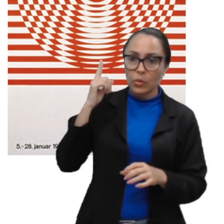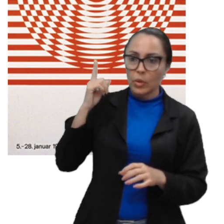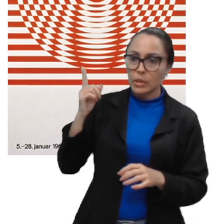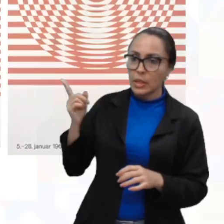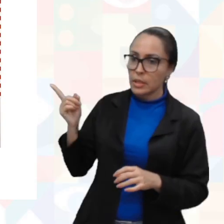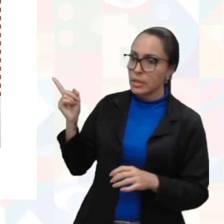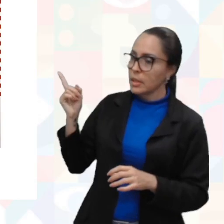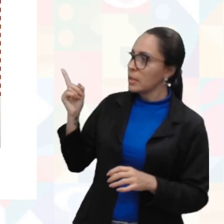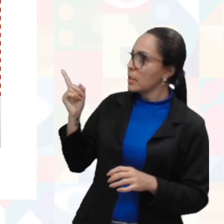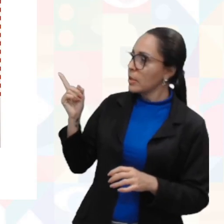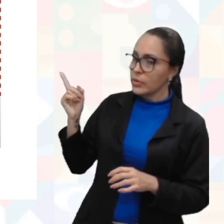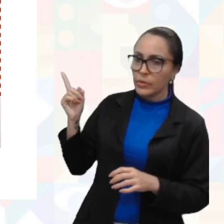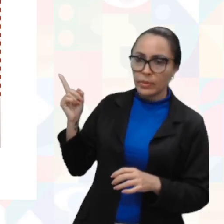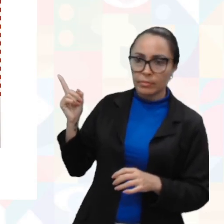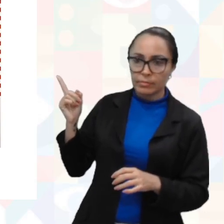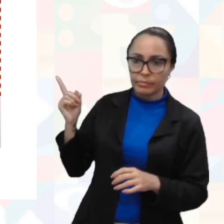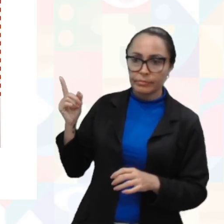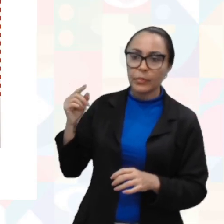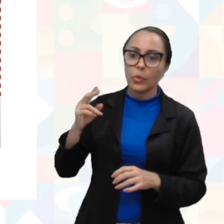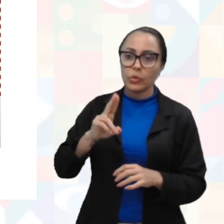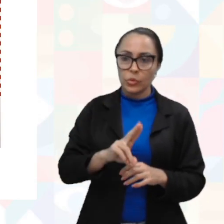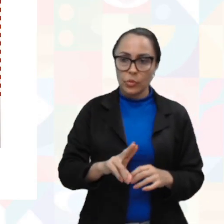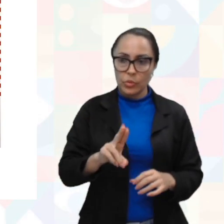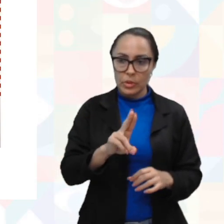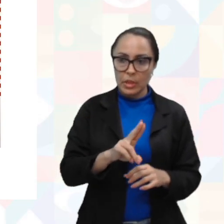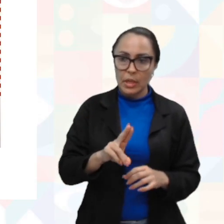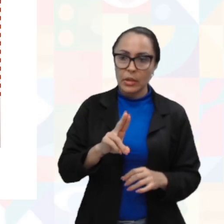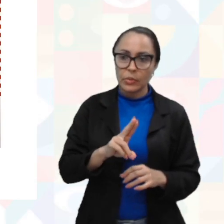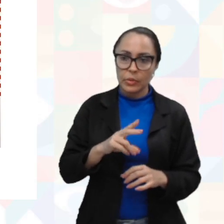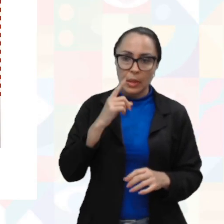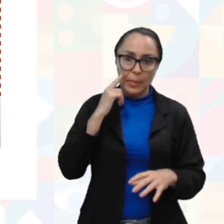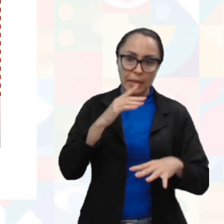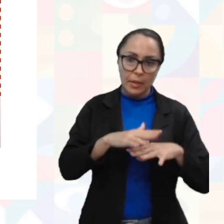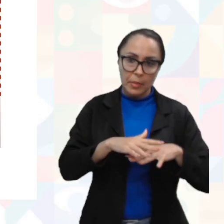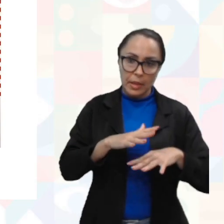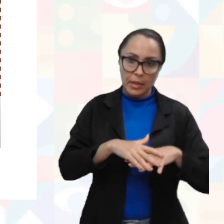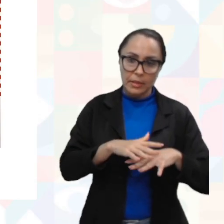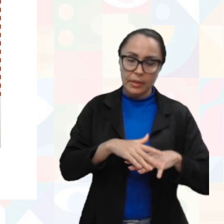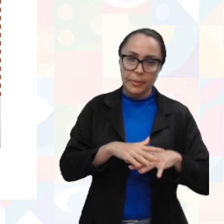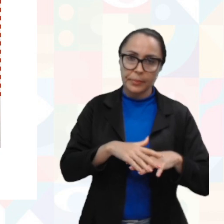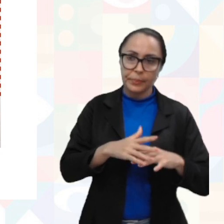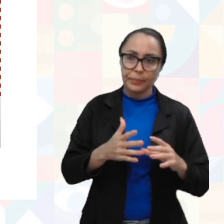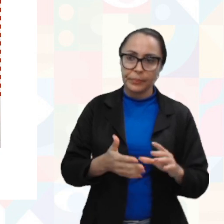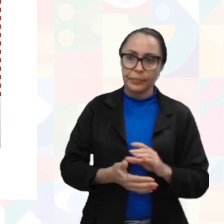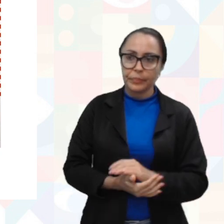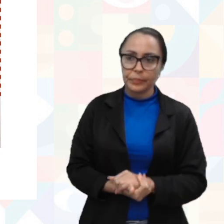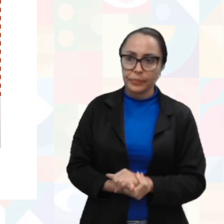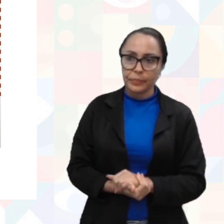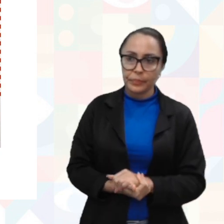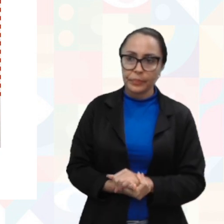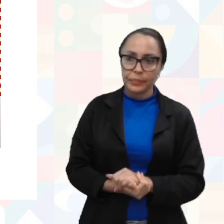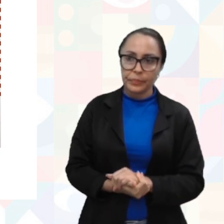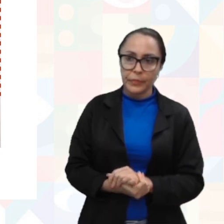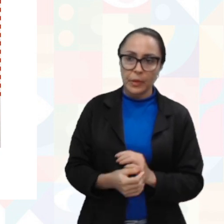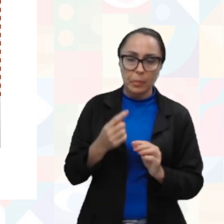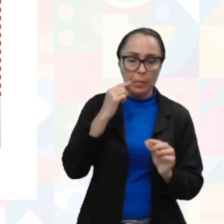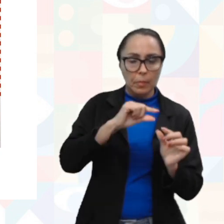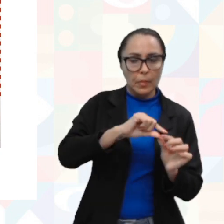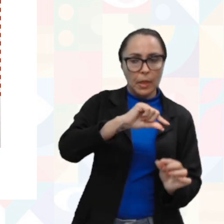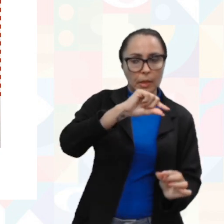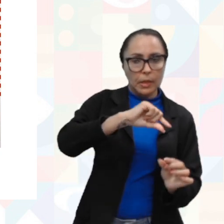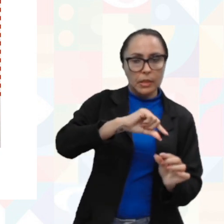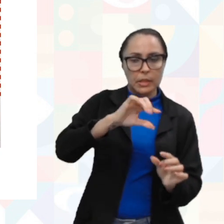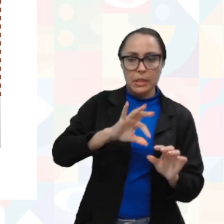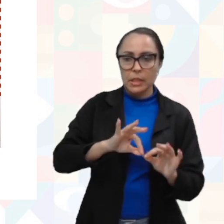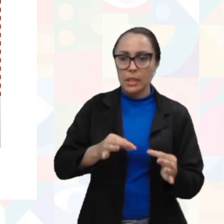isso é um grid muito utilizado, grids matemáticos, fontes sem serifas, uma paleta de cores mais simples,